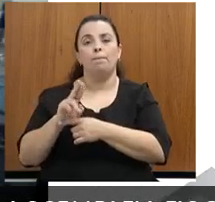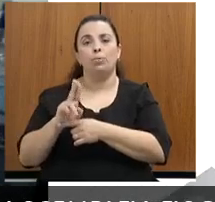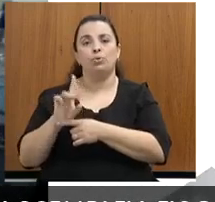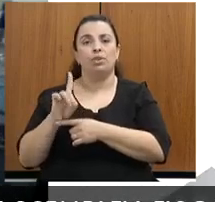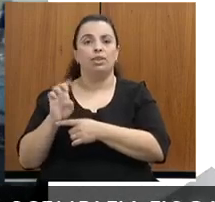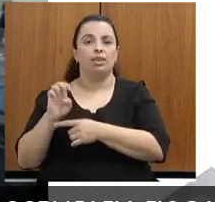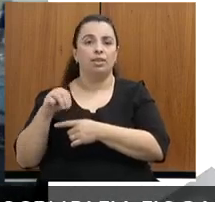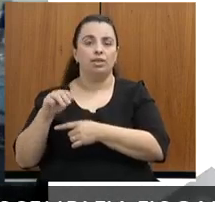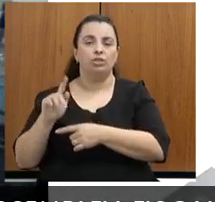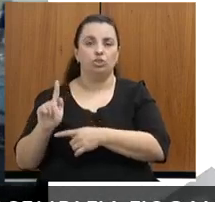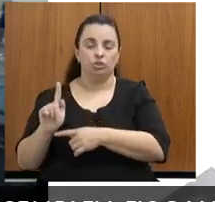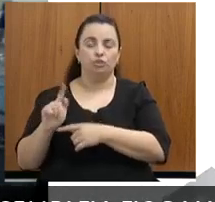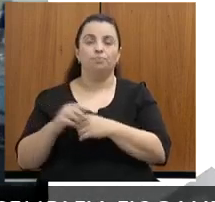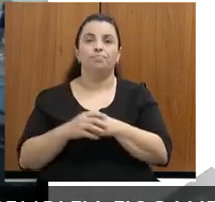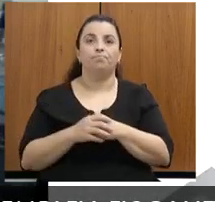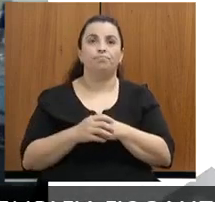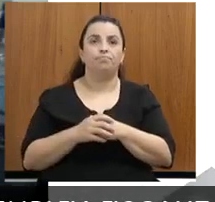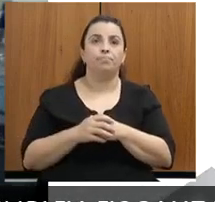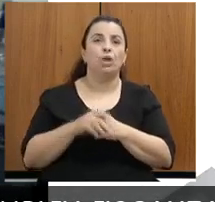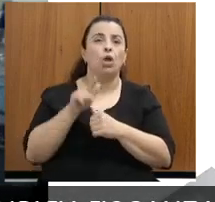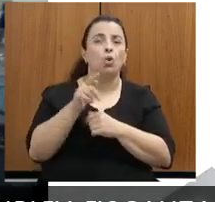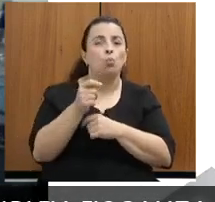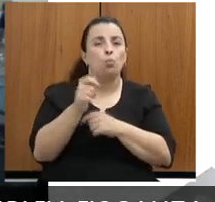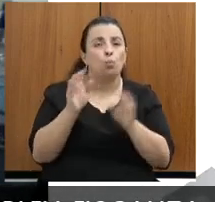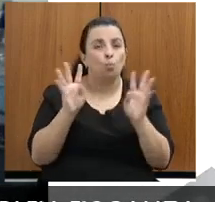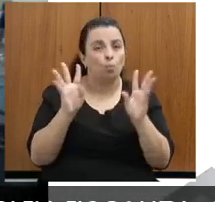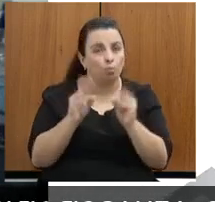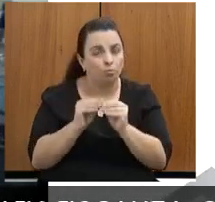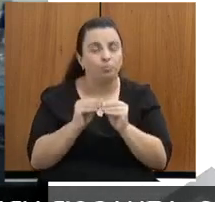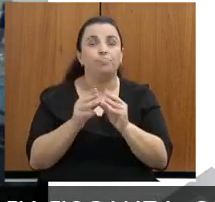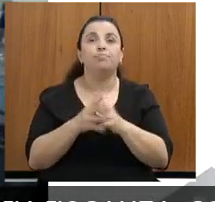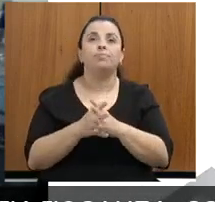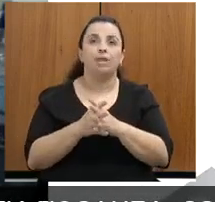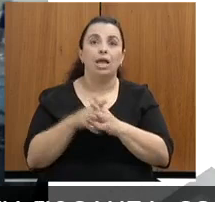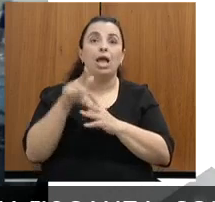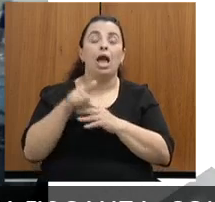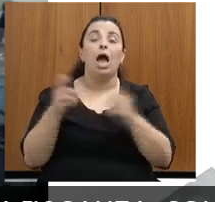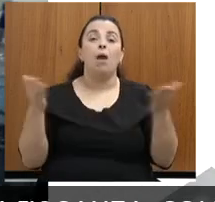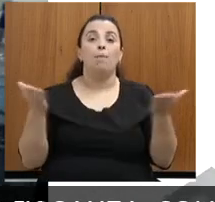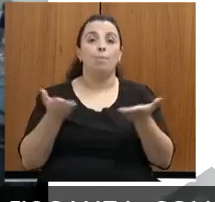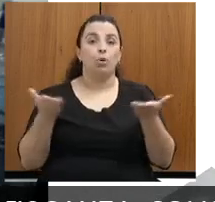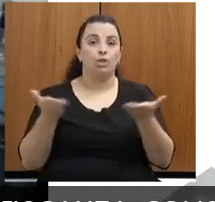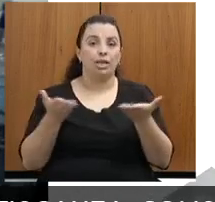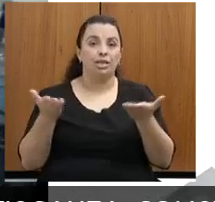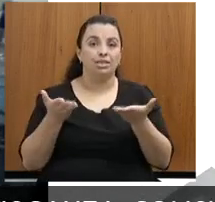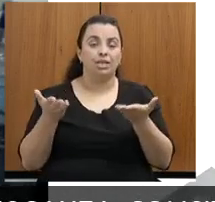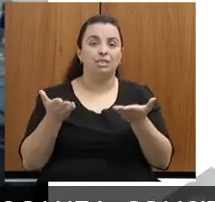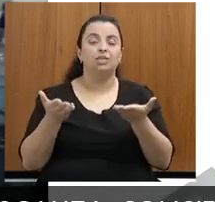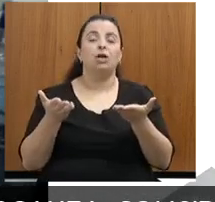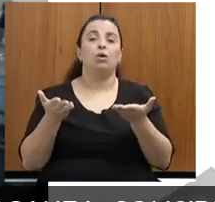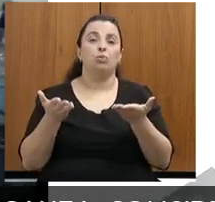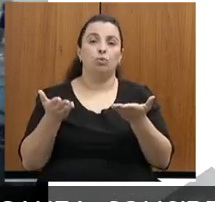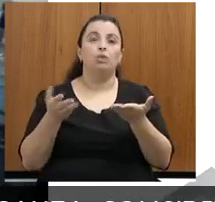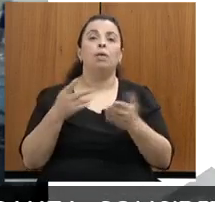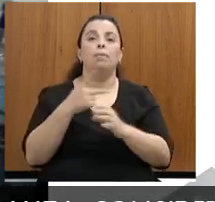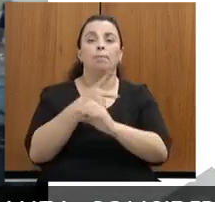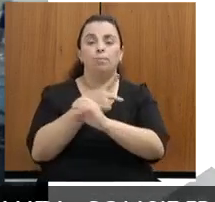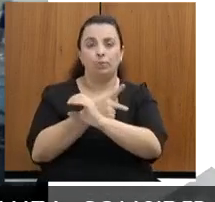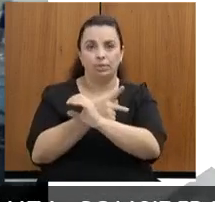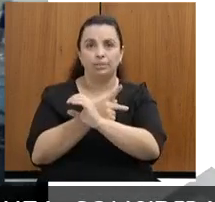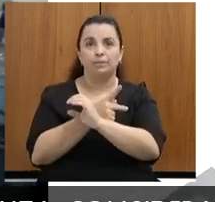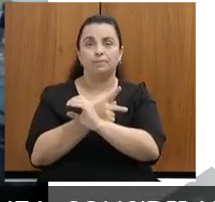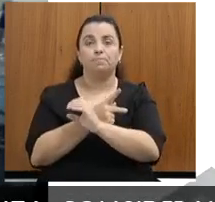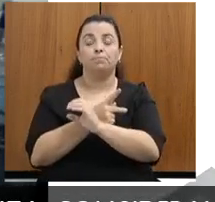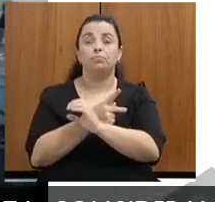terminando modernização da perícia oficial né Nós da Polícia Civil de Minas Gerais hoje somos a segunda